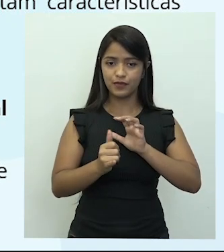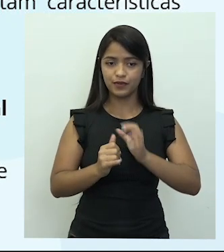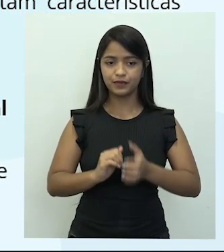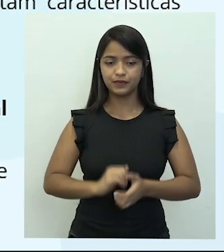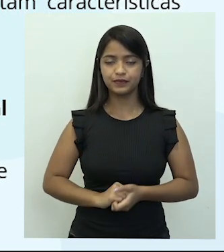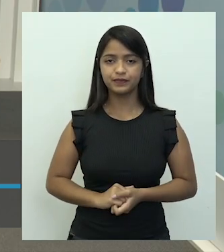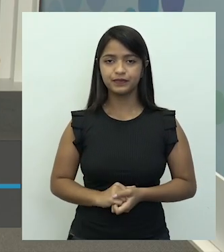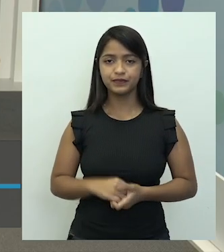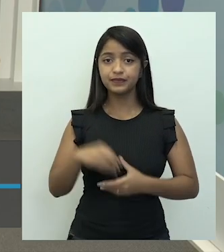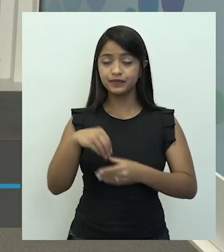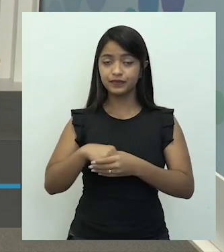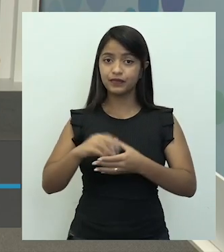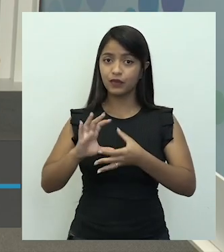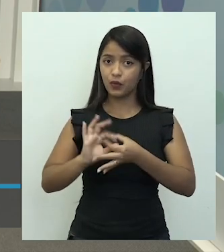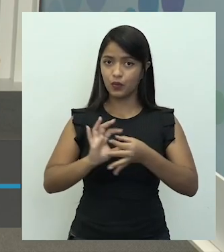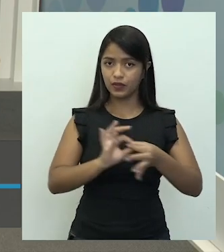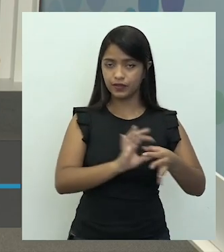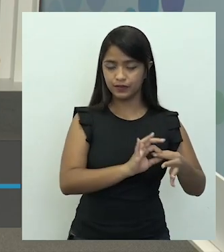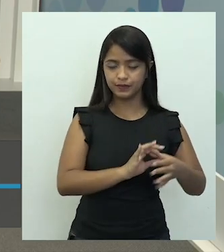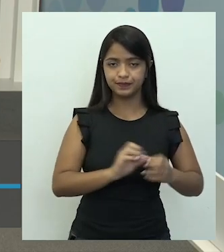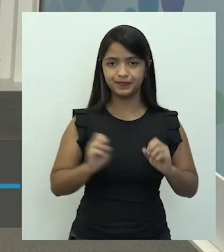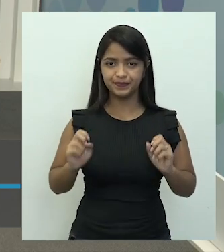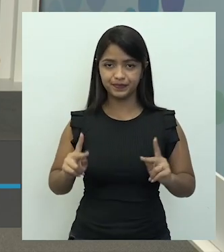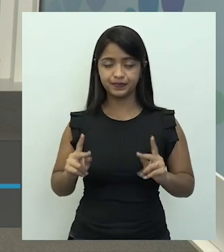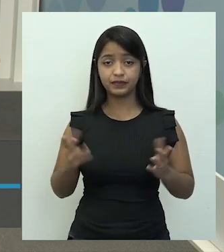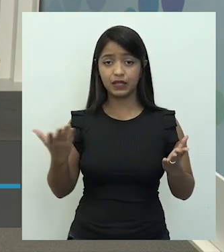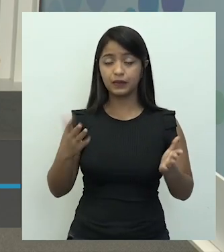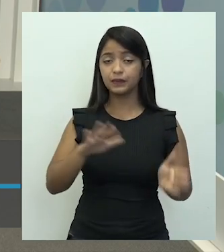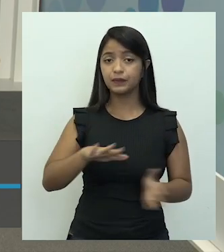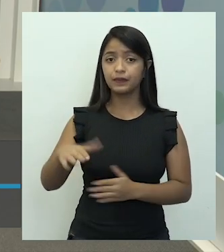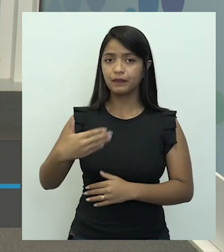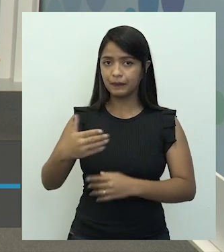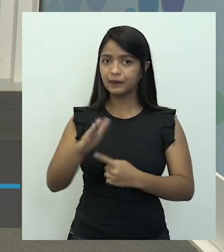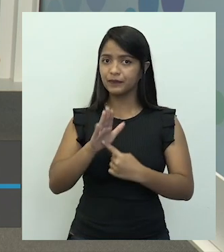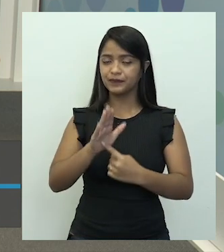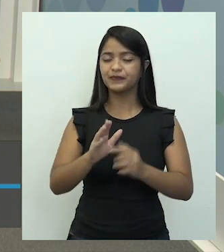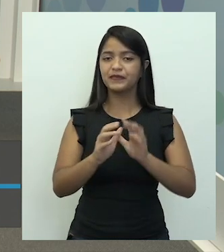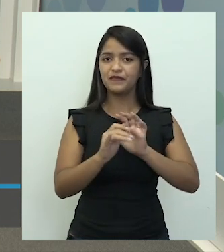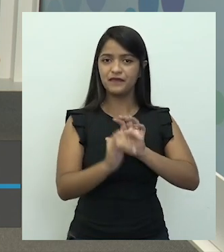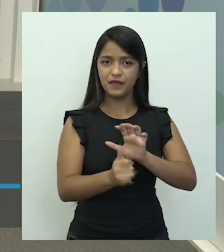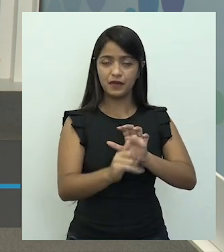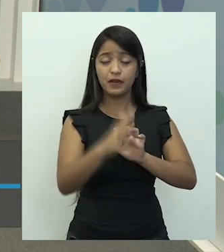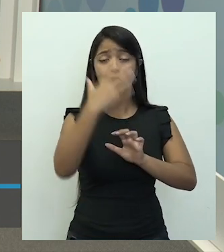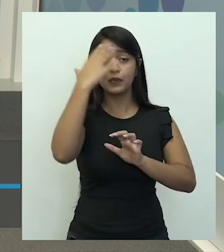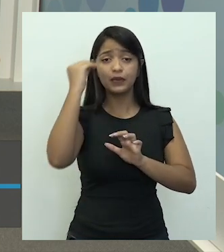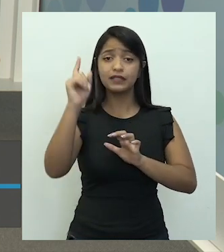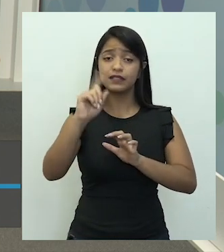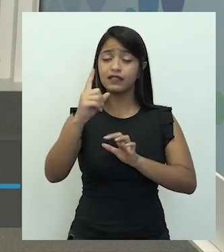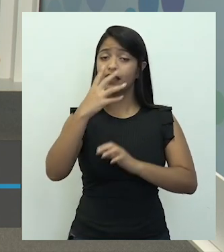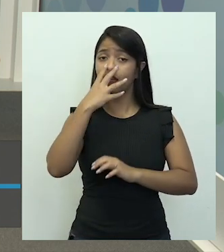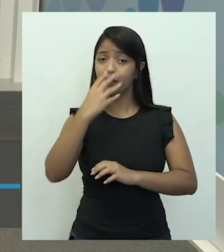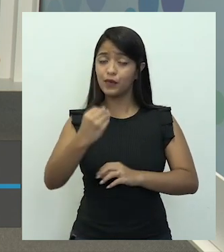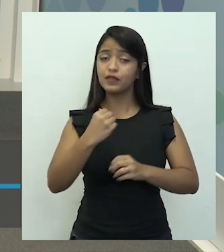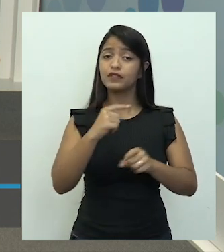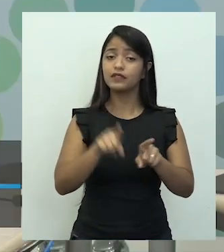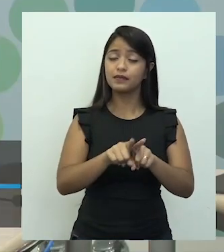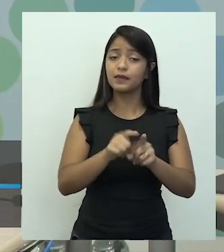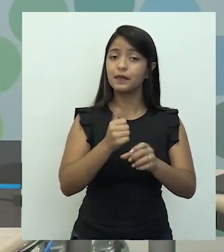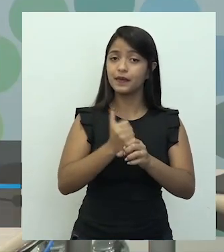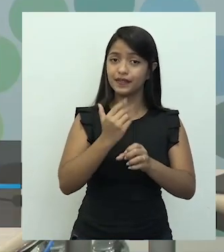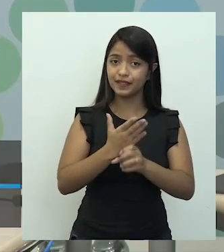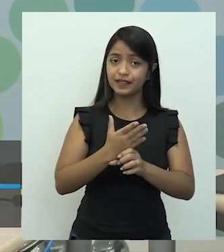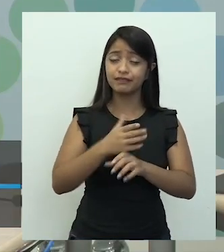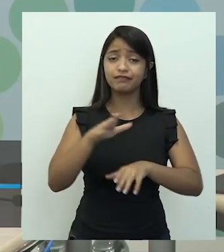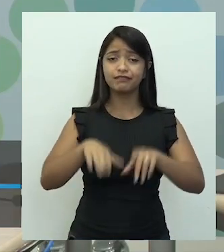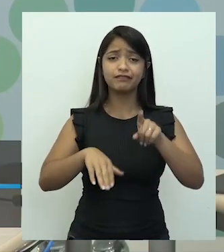contexto, ok? E aí, hoje, nós vamos ver uma fábula, mas não se esqueçam da raposa e a batata, porque talvez a pessoa tenha se